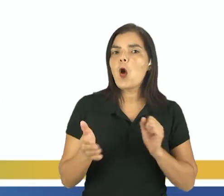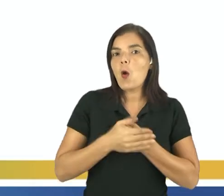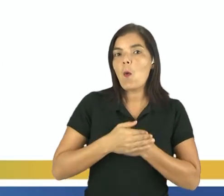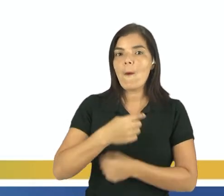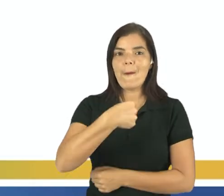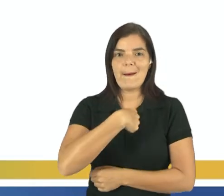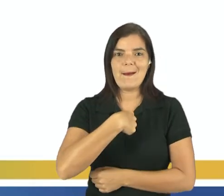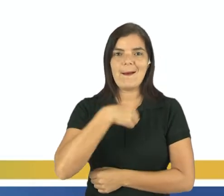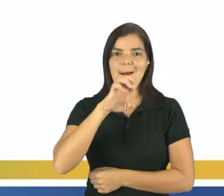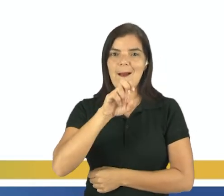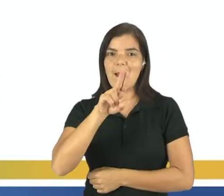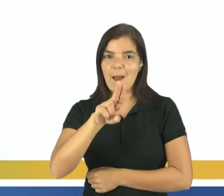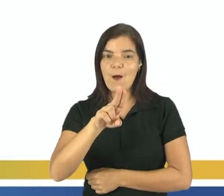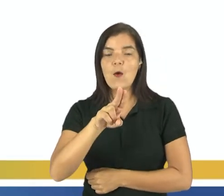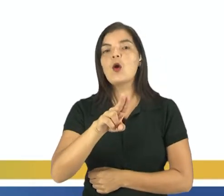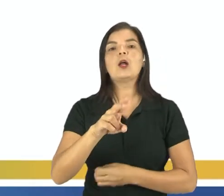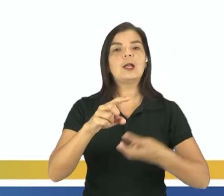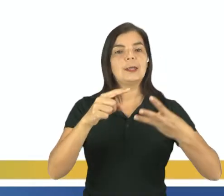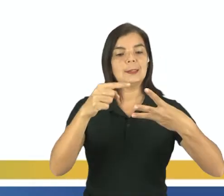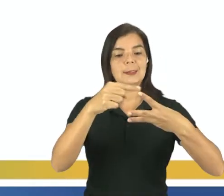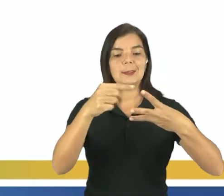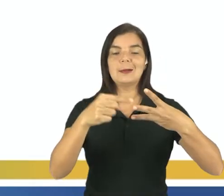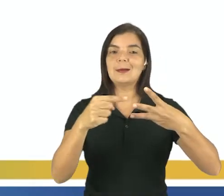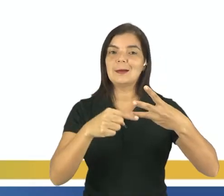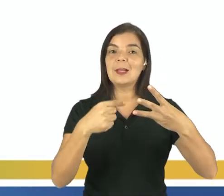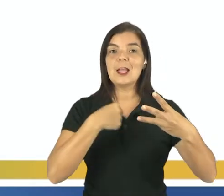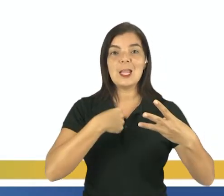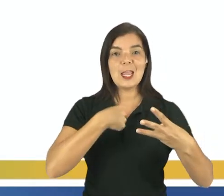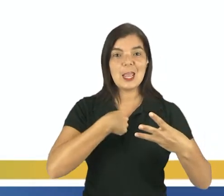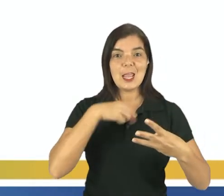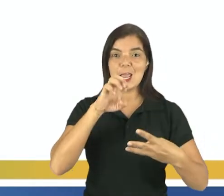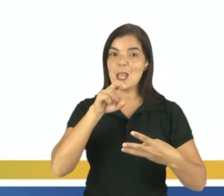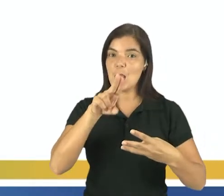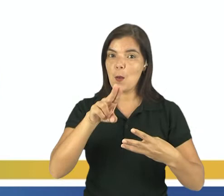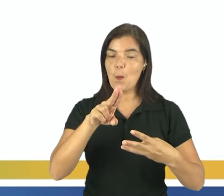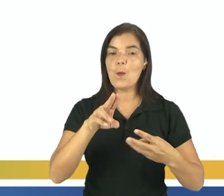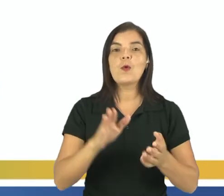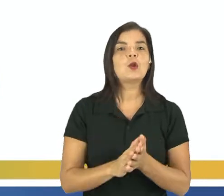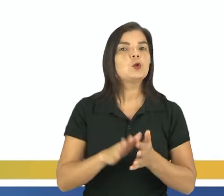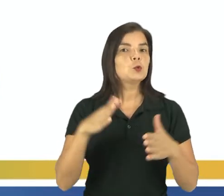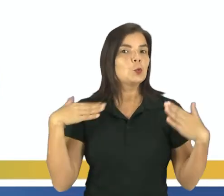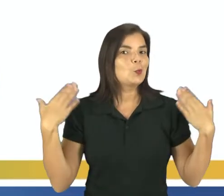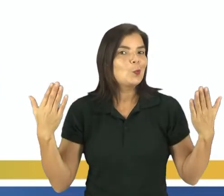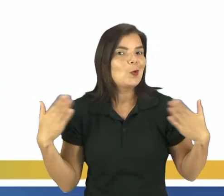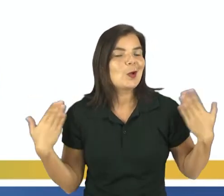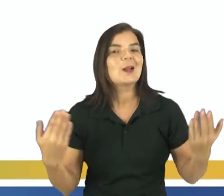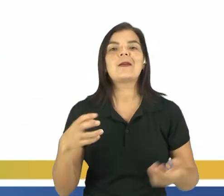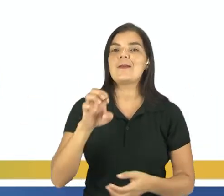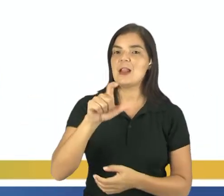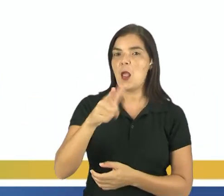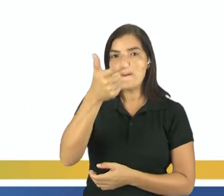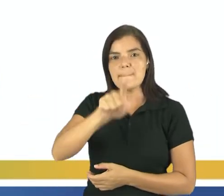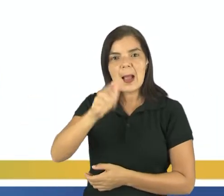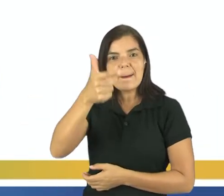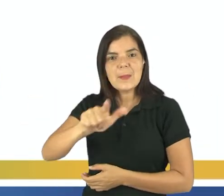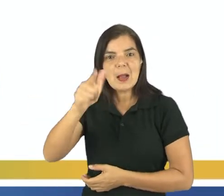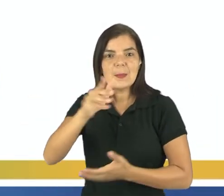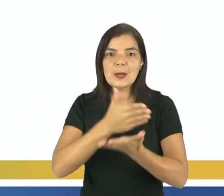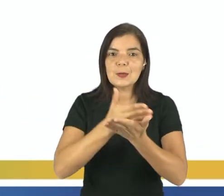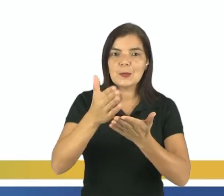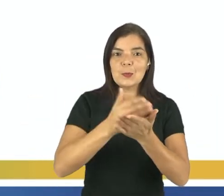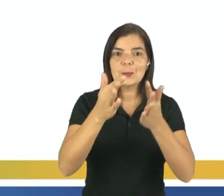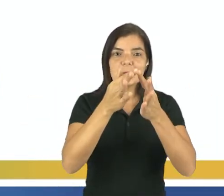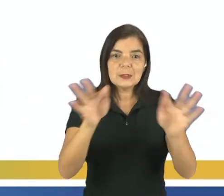do pronome eu, na terceira linha do poema. Eu não sou alegre, nem sou triste. Então, Para que eu não precise repetir o eu, que está lá no começo